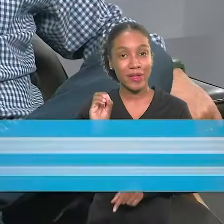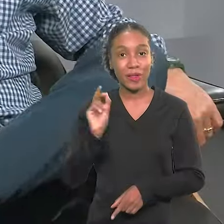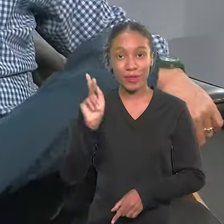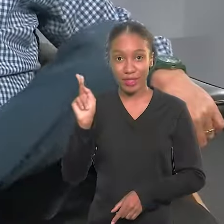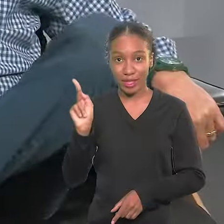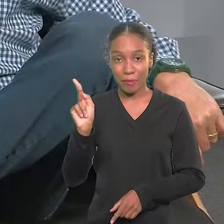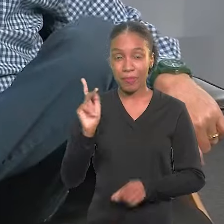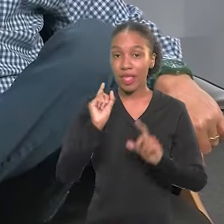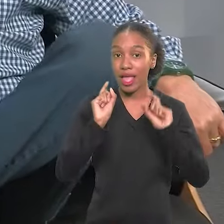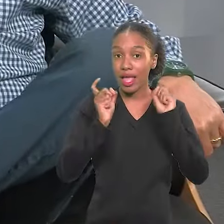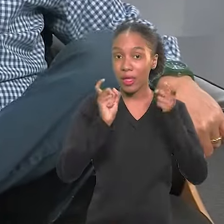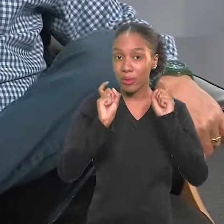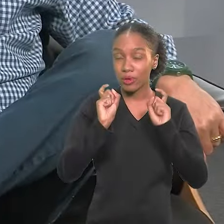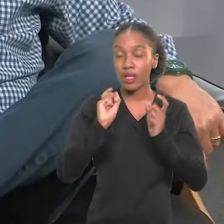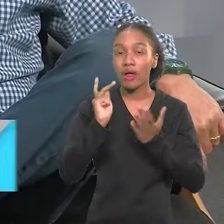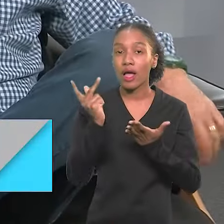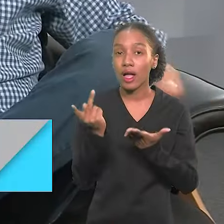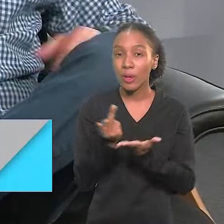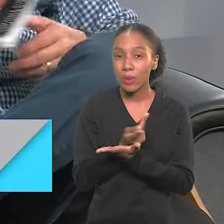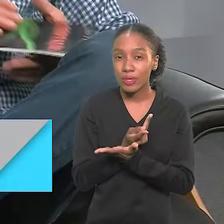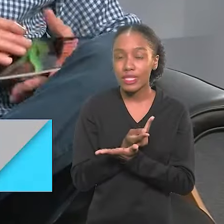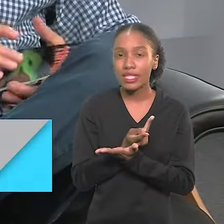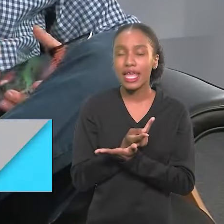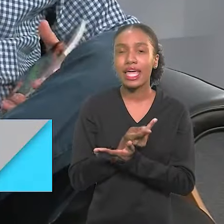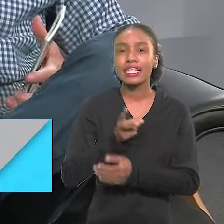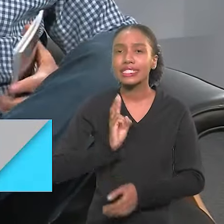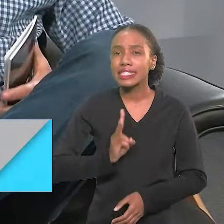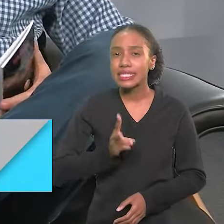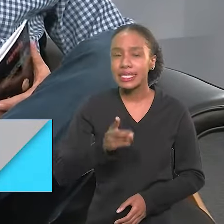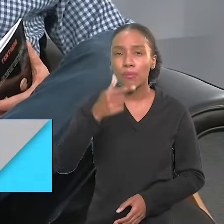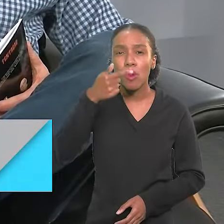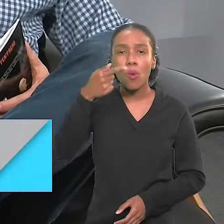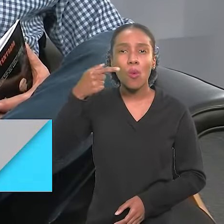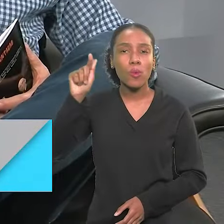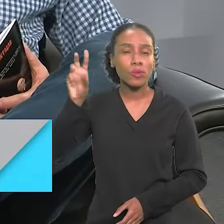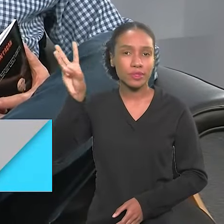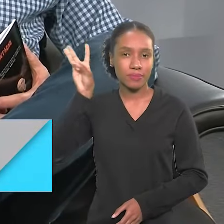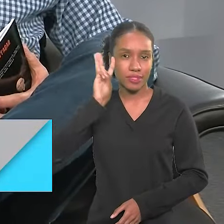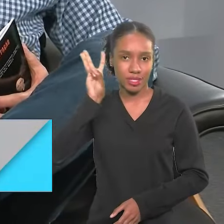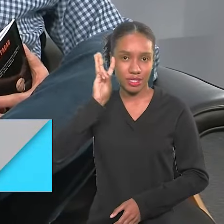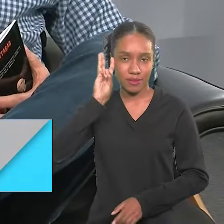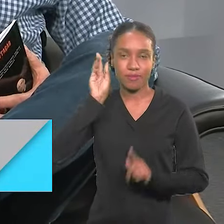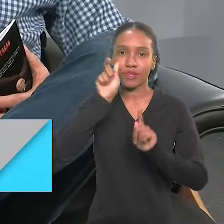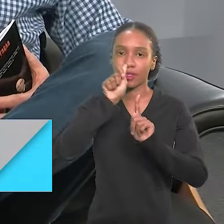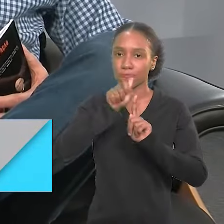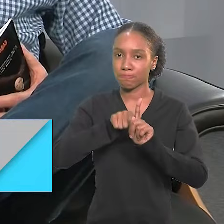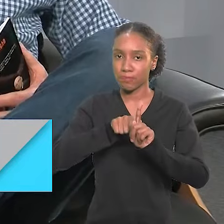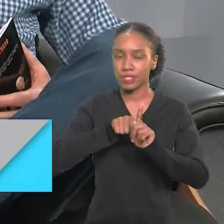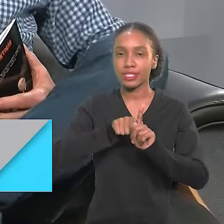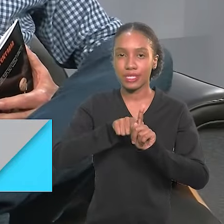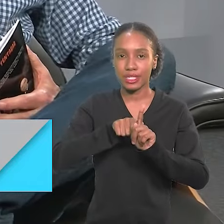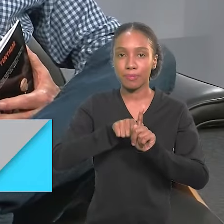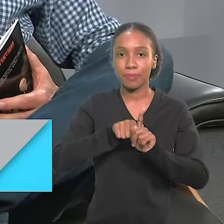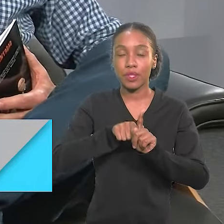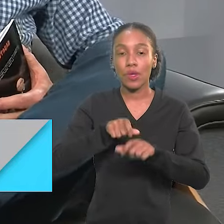tá bom a nossa reunião acontece sempre na última terça-feira do mês